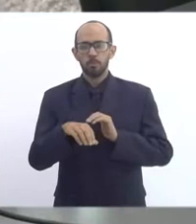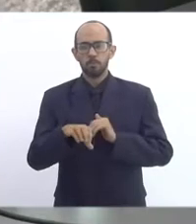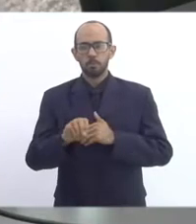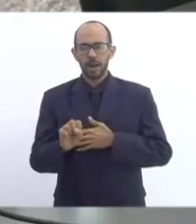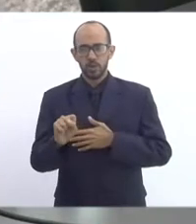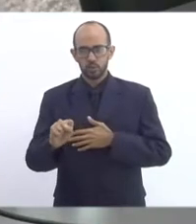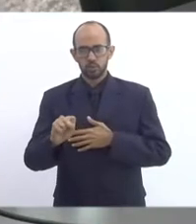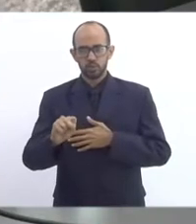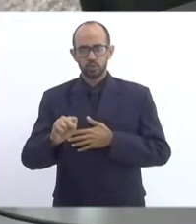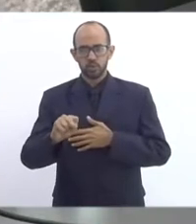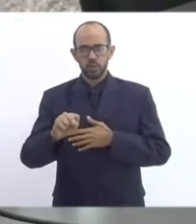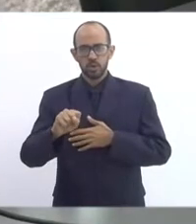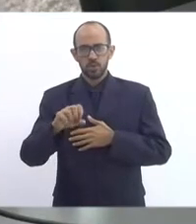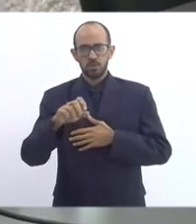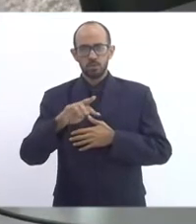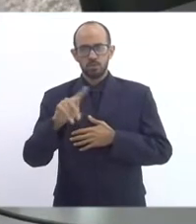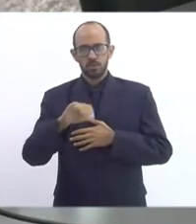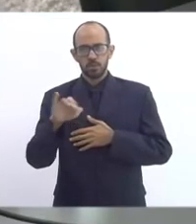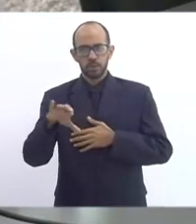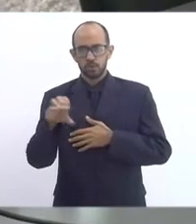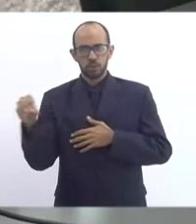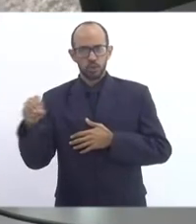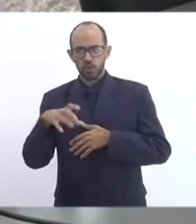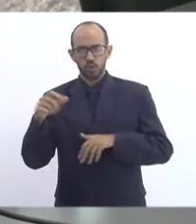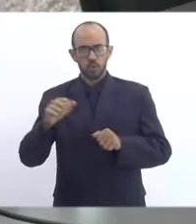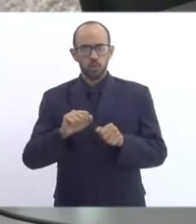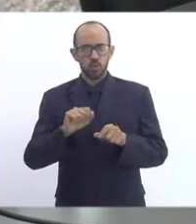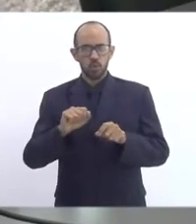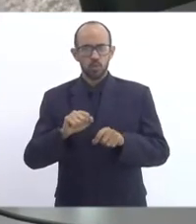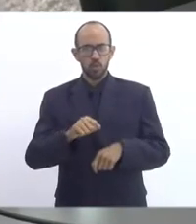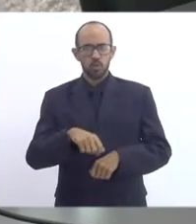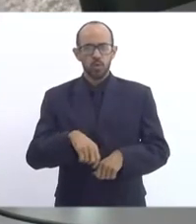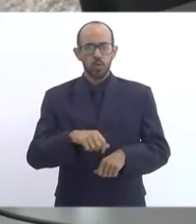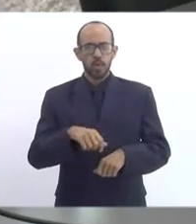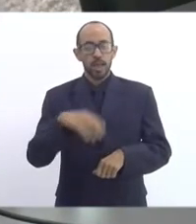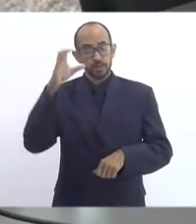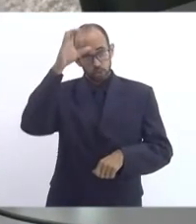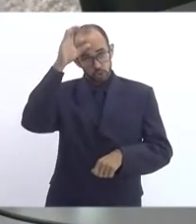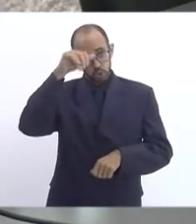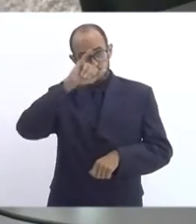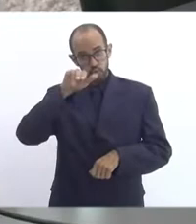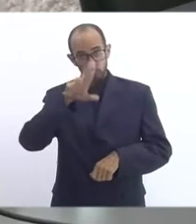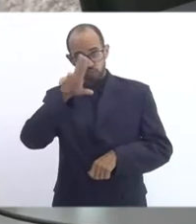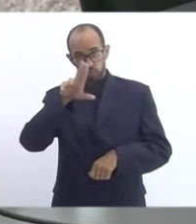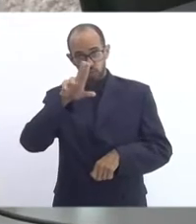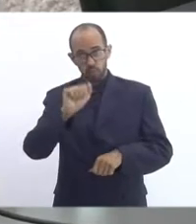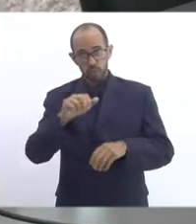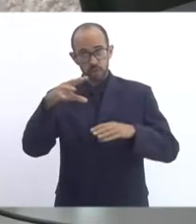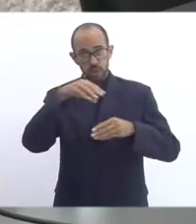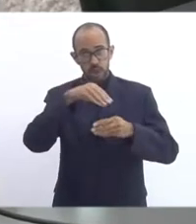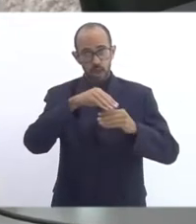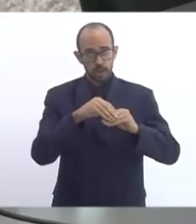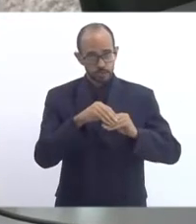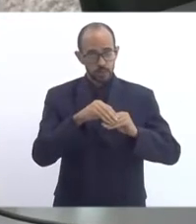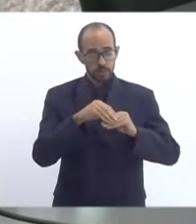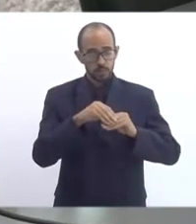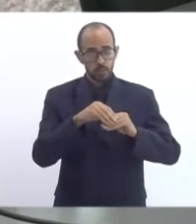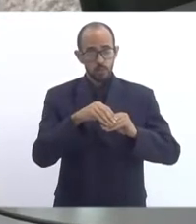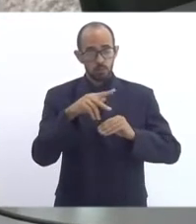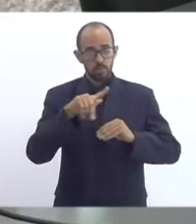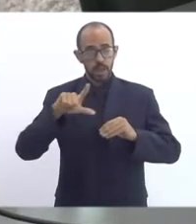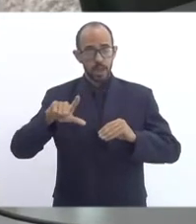lei é de autoria, é o número 3868-2021, autoria da deputada Tia Ju, parecer anexação ao PL